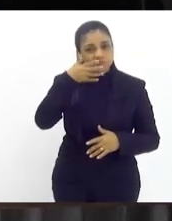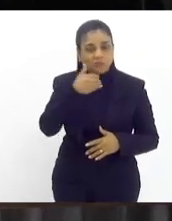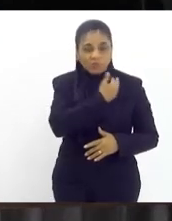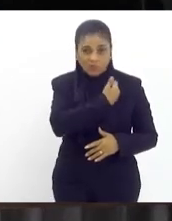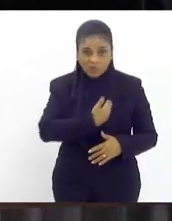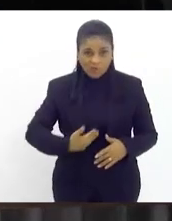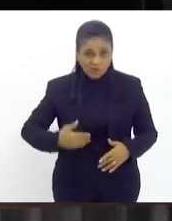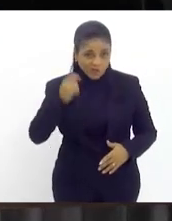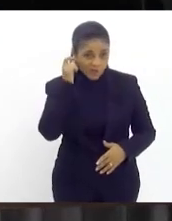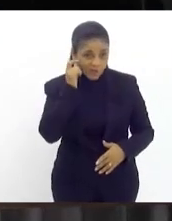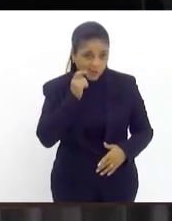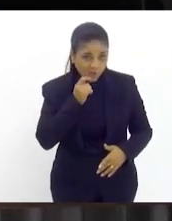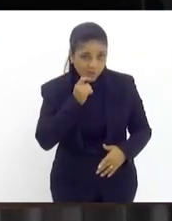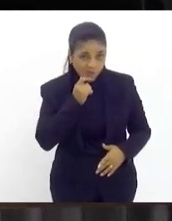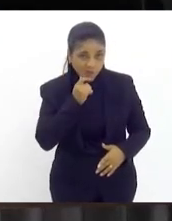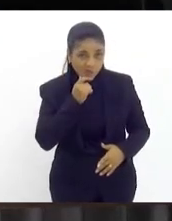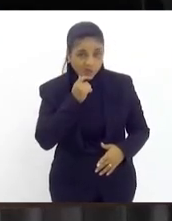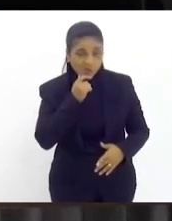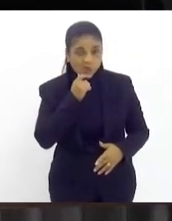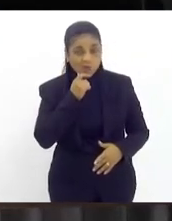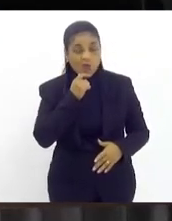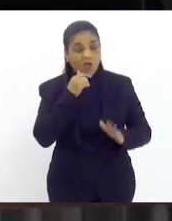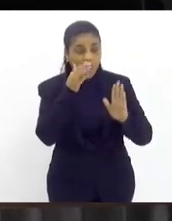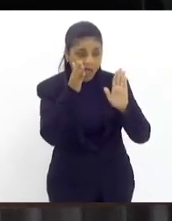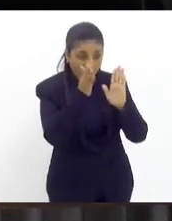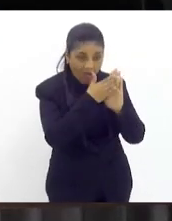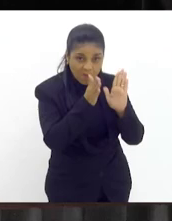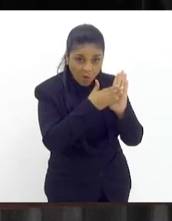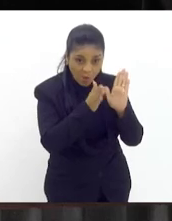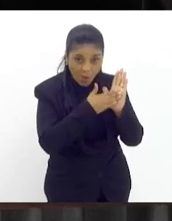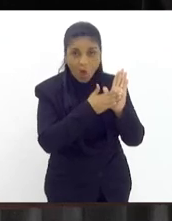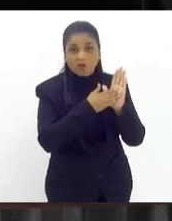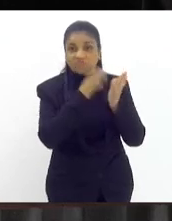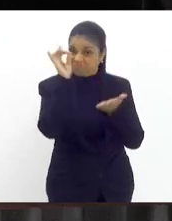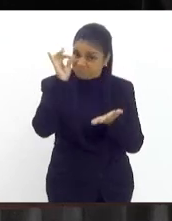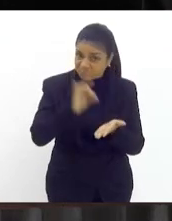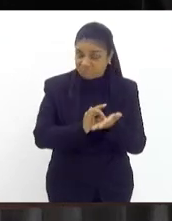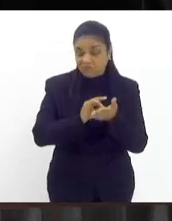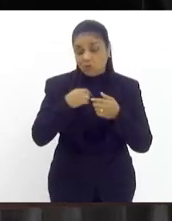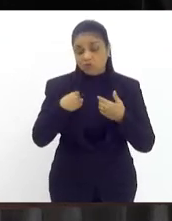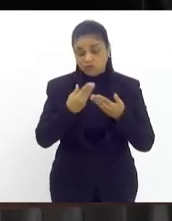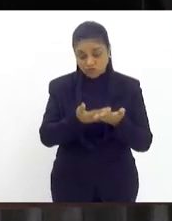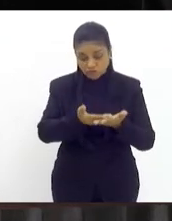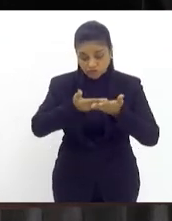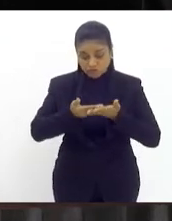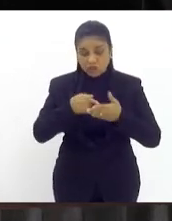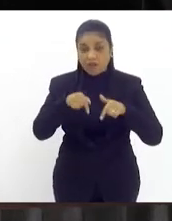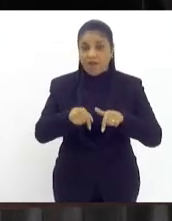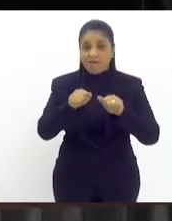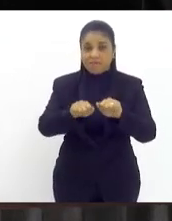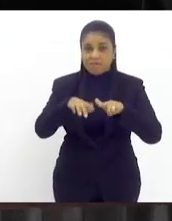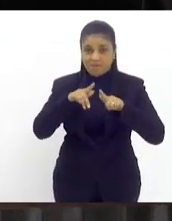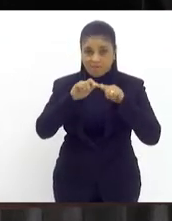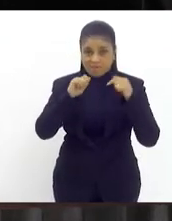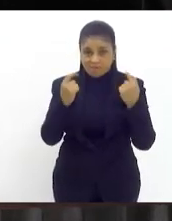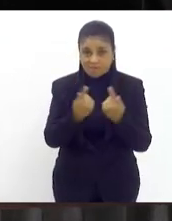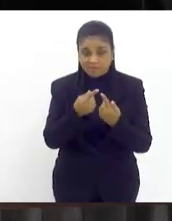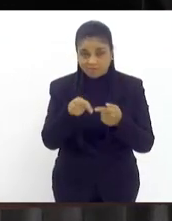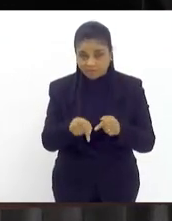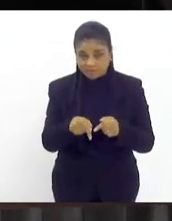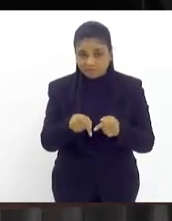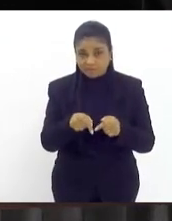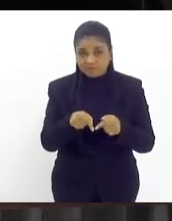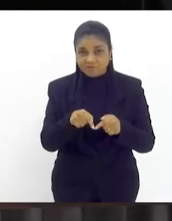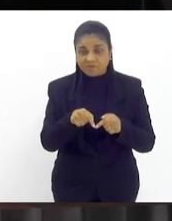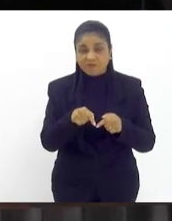a proposta só passa a ser proposta quando chega essa casa ela deixa de fora ou melhor deixa